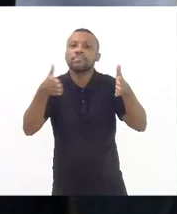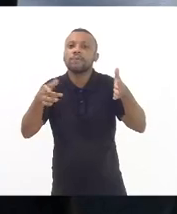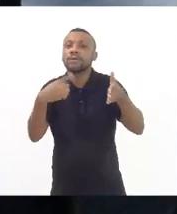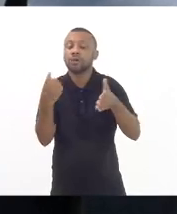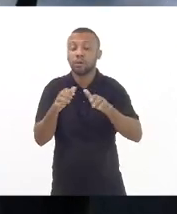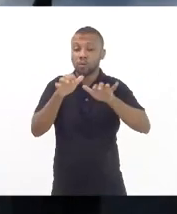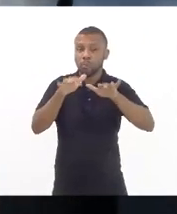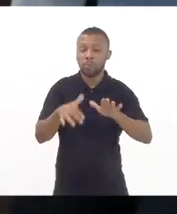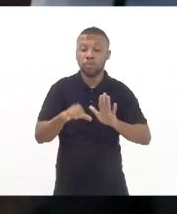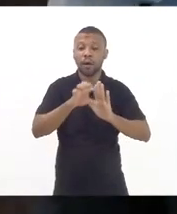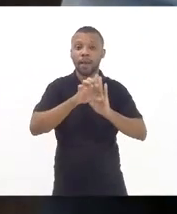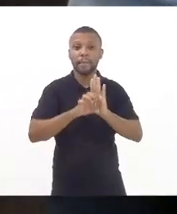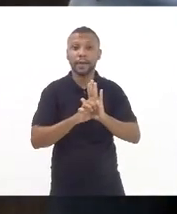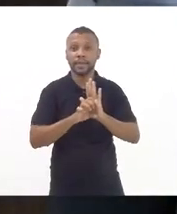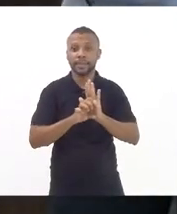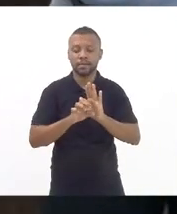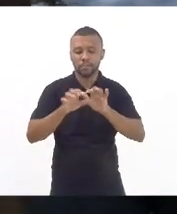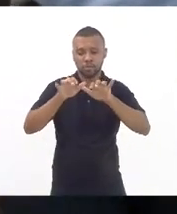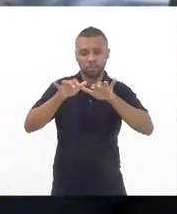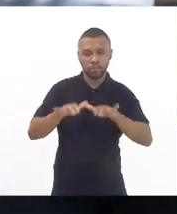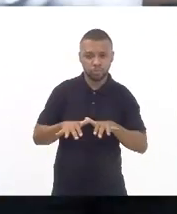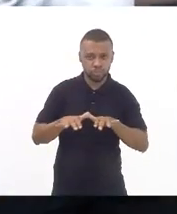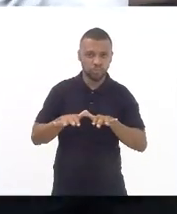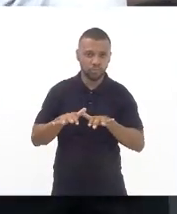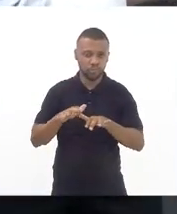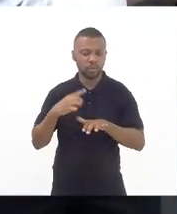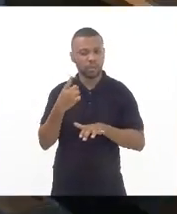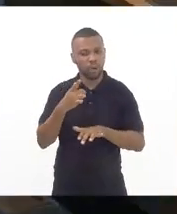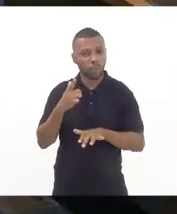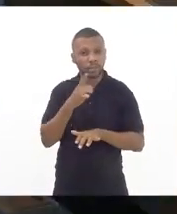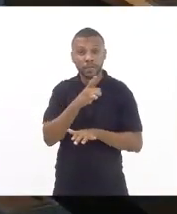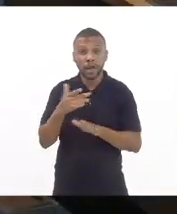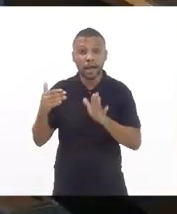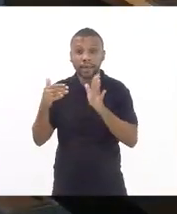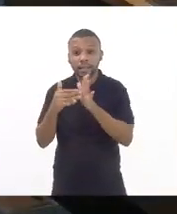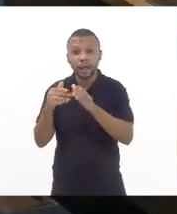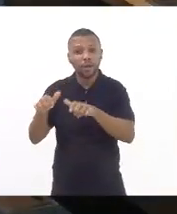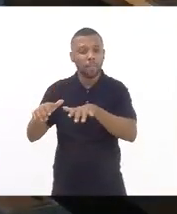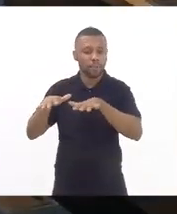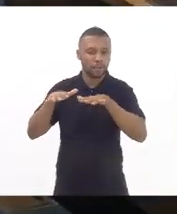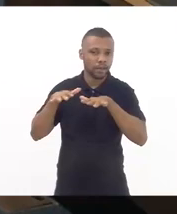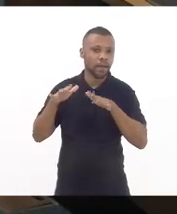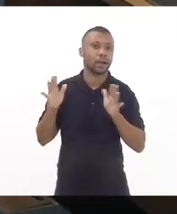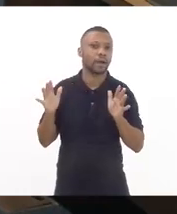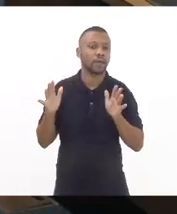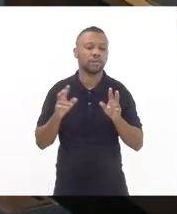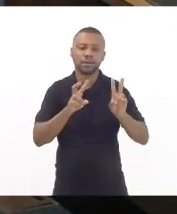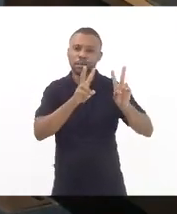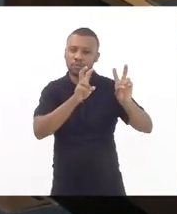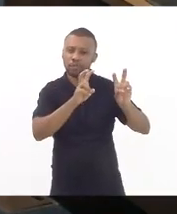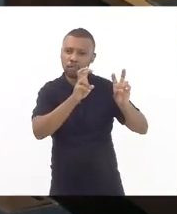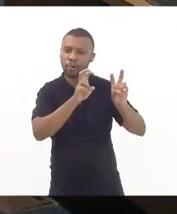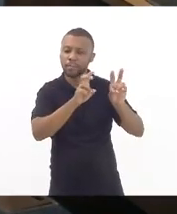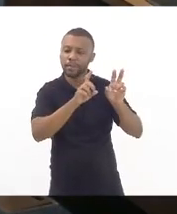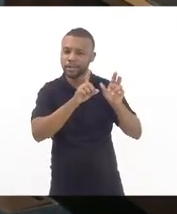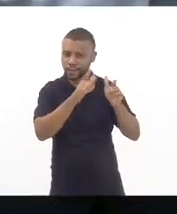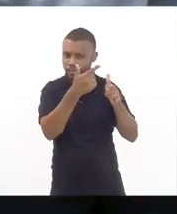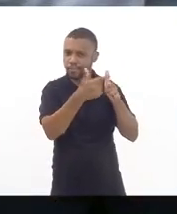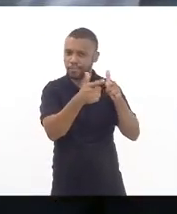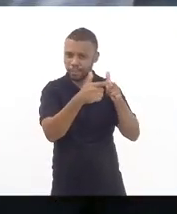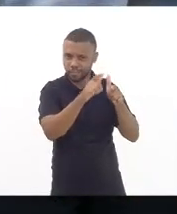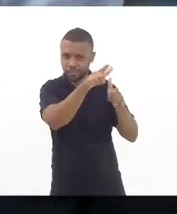emenda, que não fosse só o fluxo normal de protocolar somente até o plenário. E sobre a questão levantada,